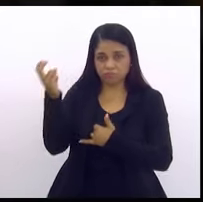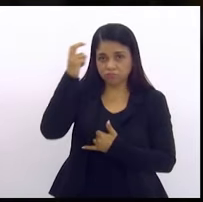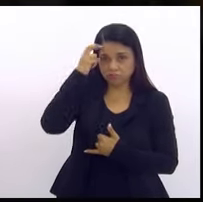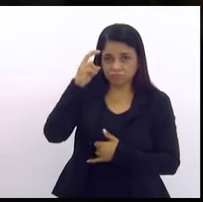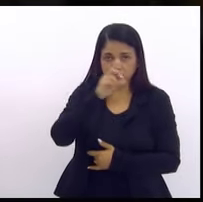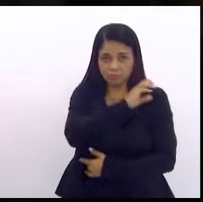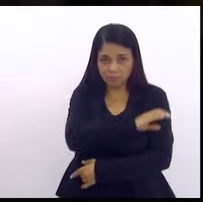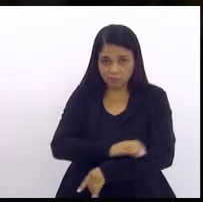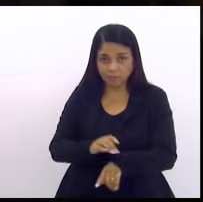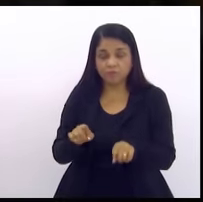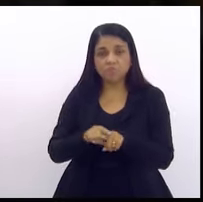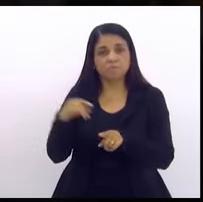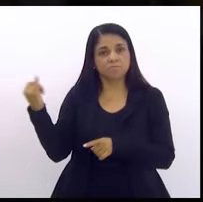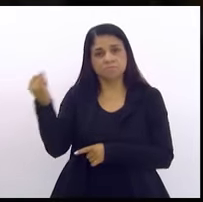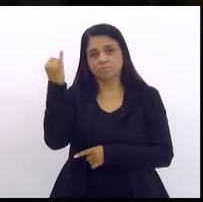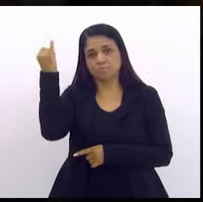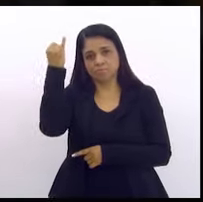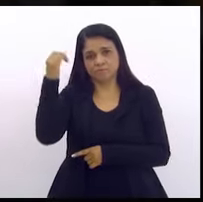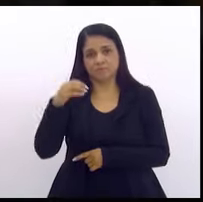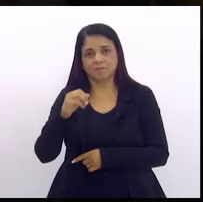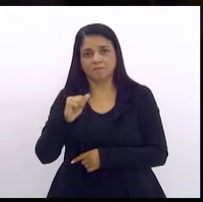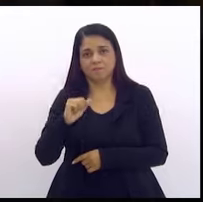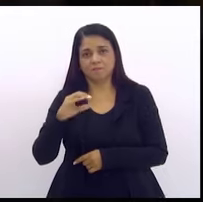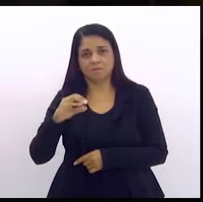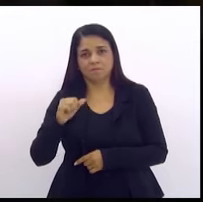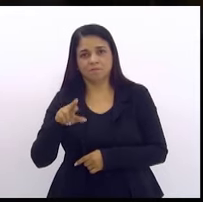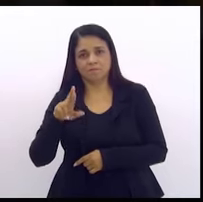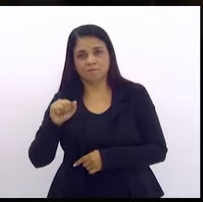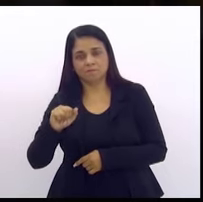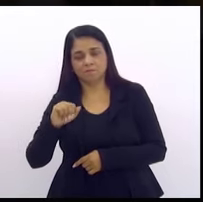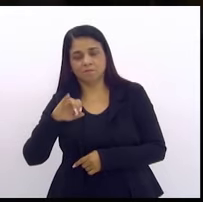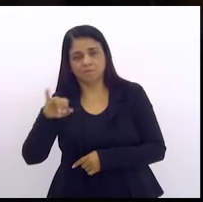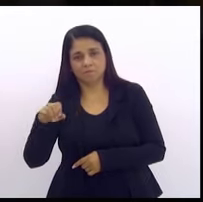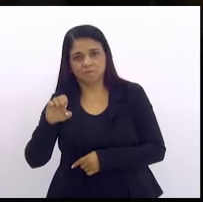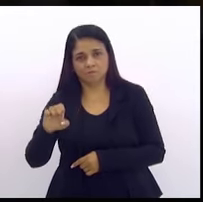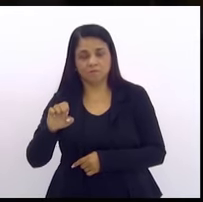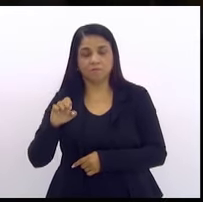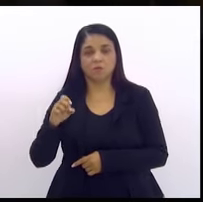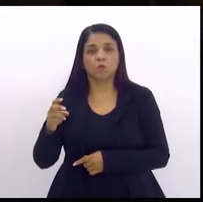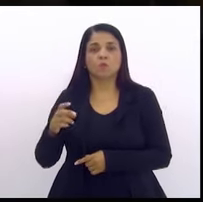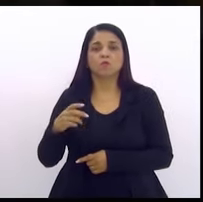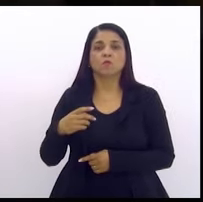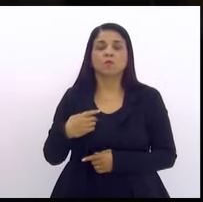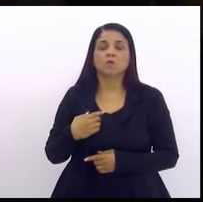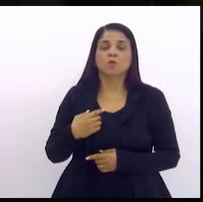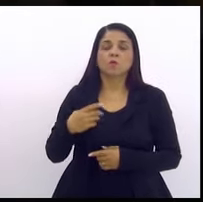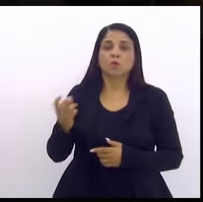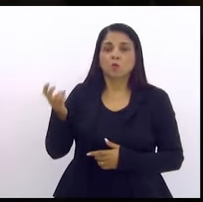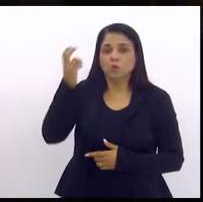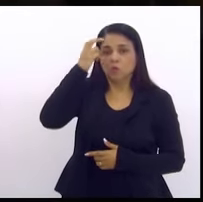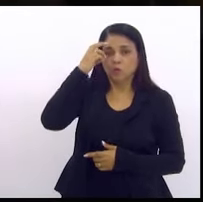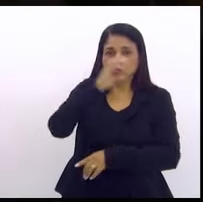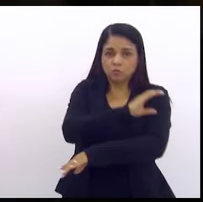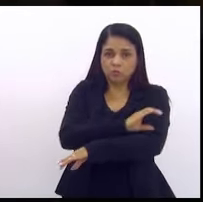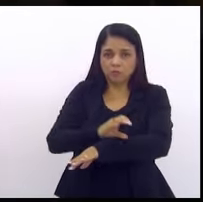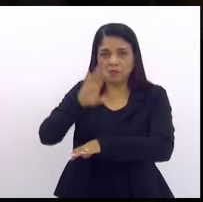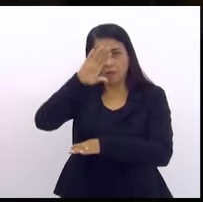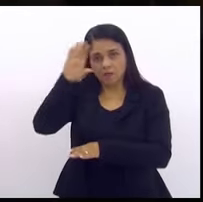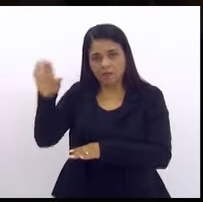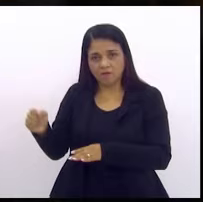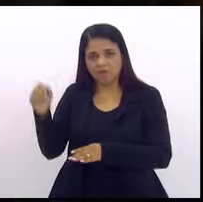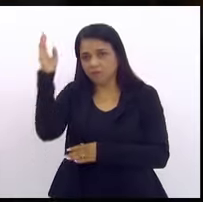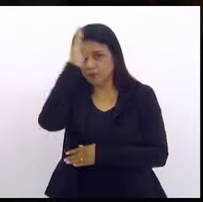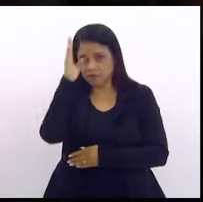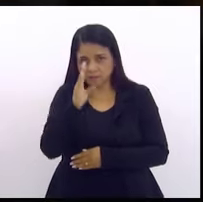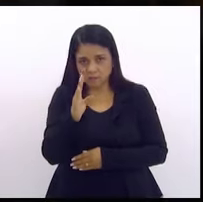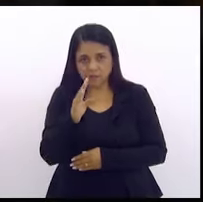algo essencial da cultura afro-brasileira. Então, nesse sentido, foi importante a derrubada do